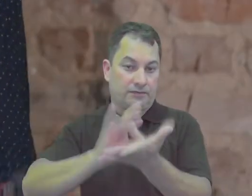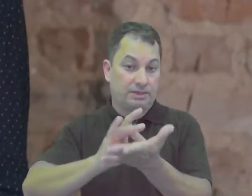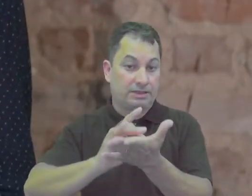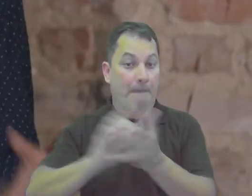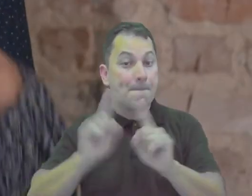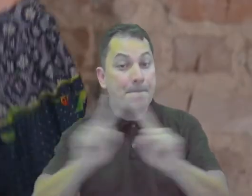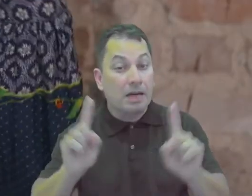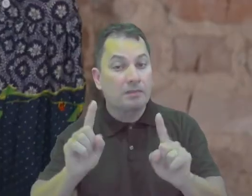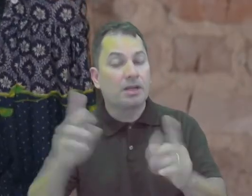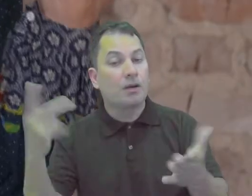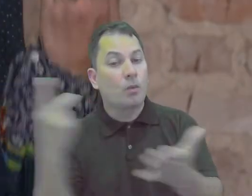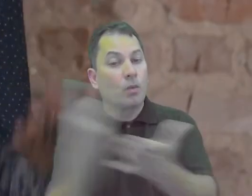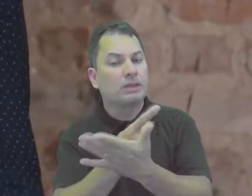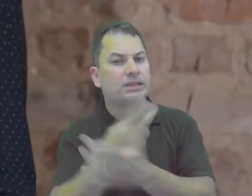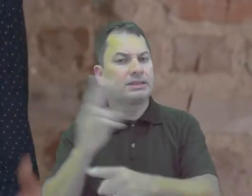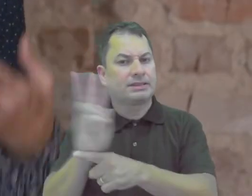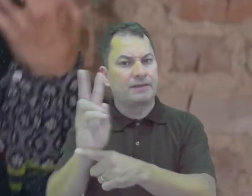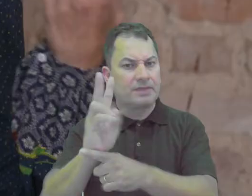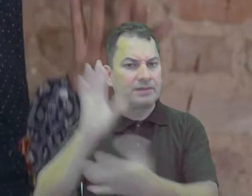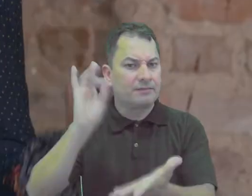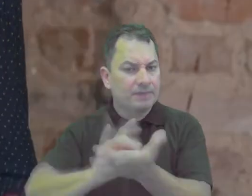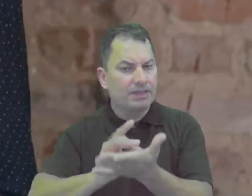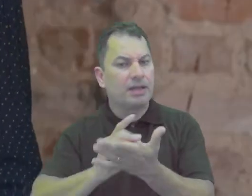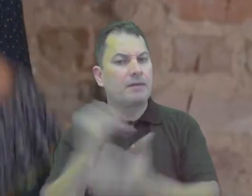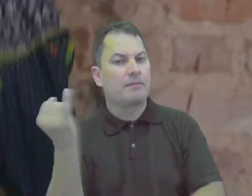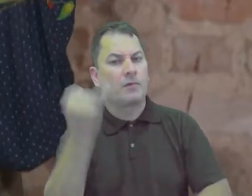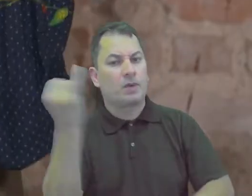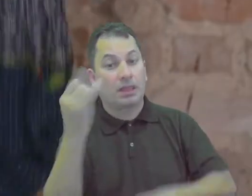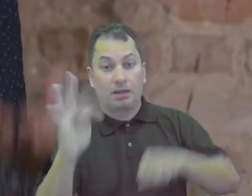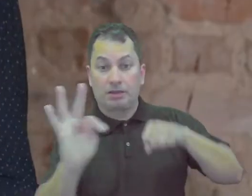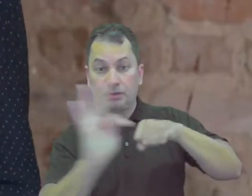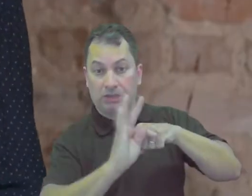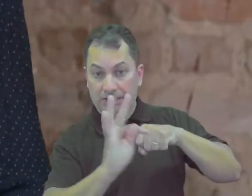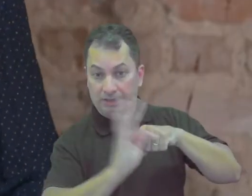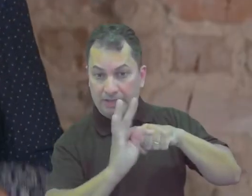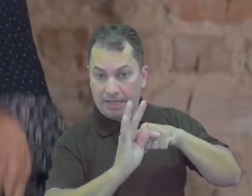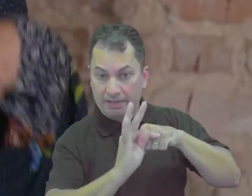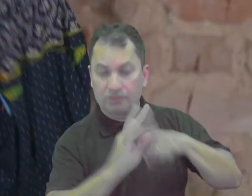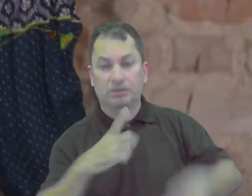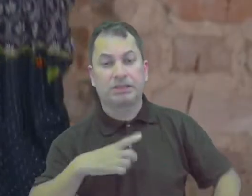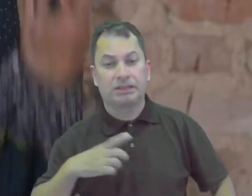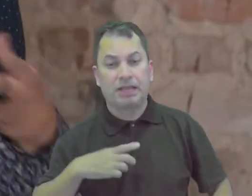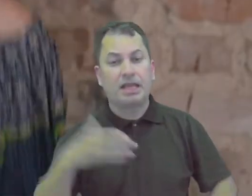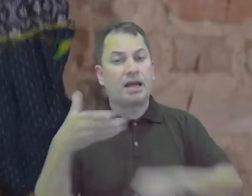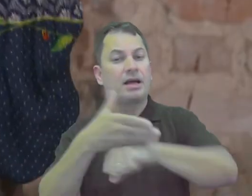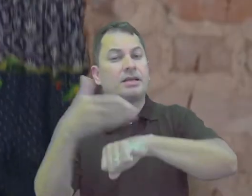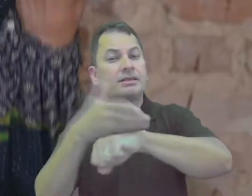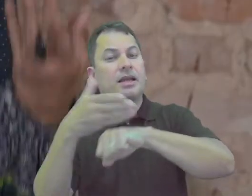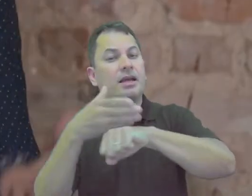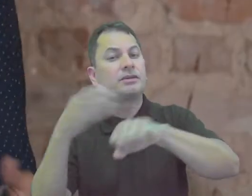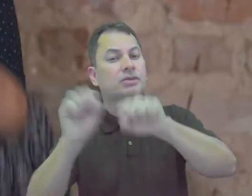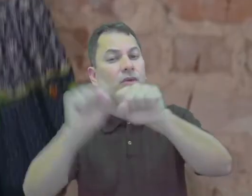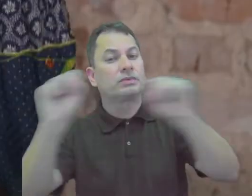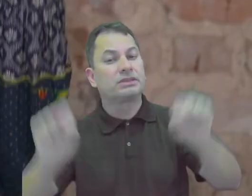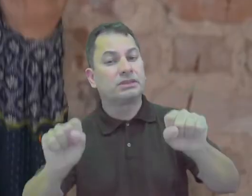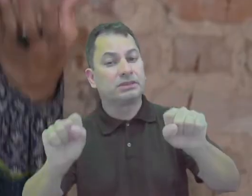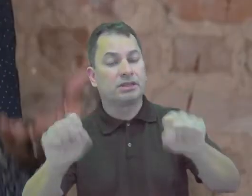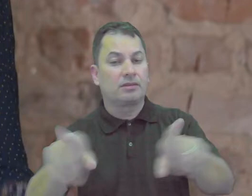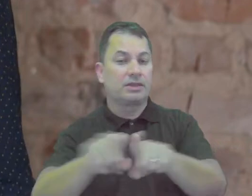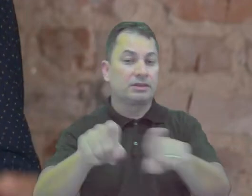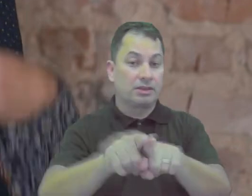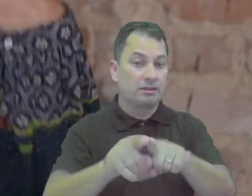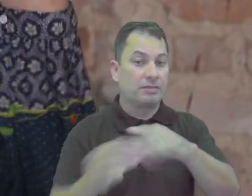é importante que técnicos que têm acesso a esse sistema, né, as próprias pessoas, né, as